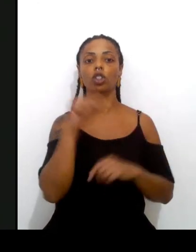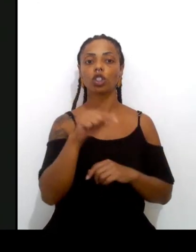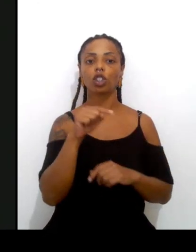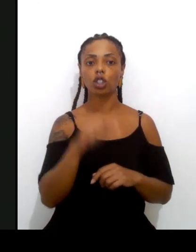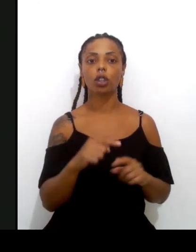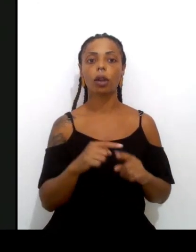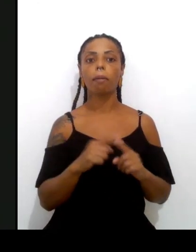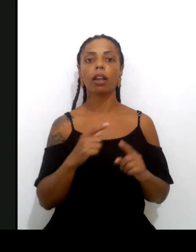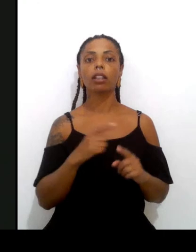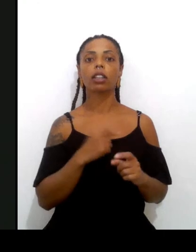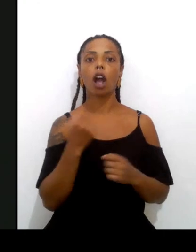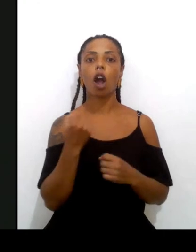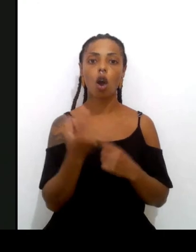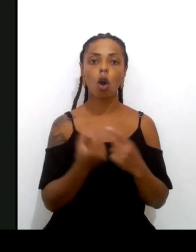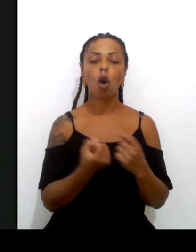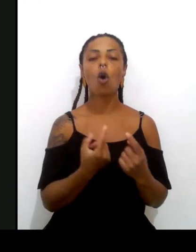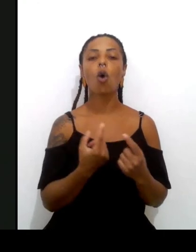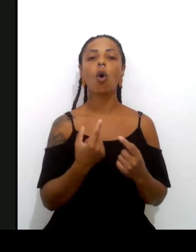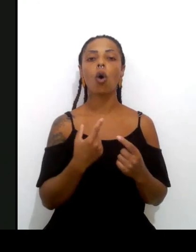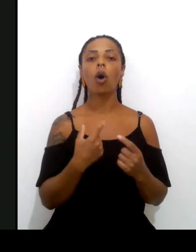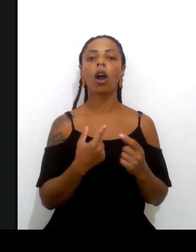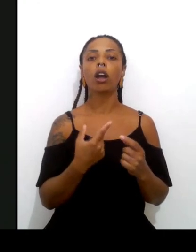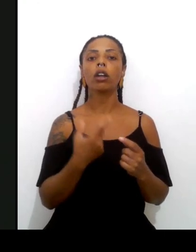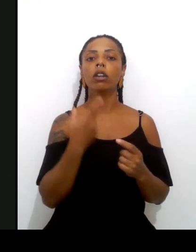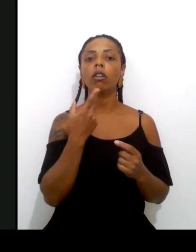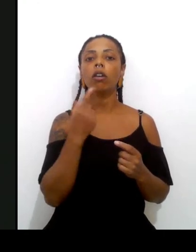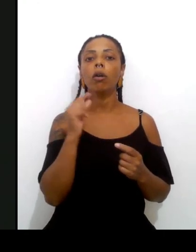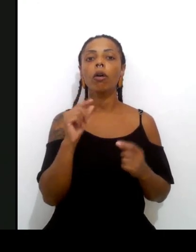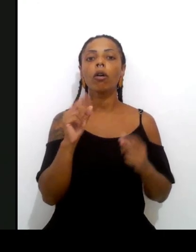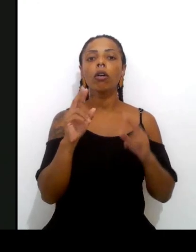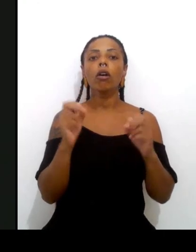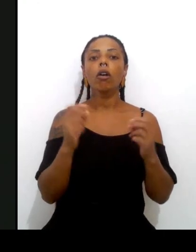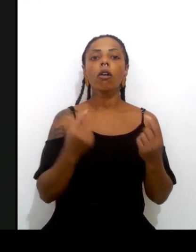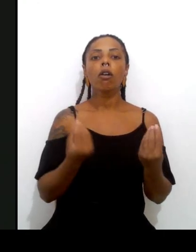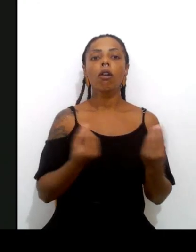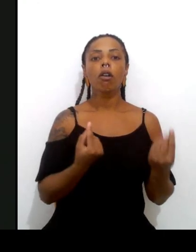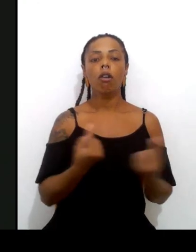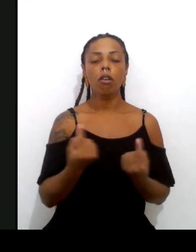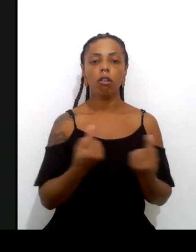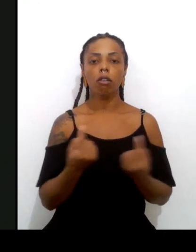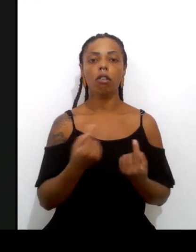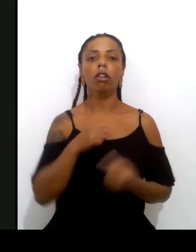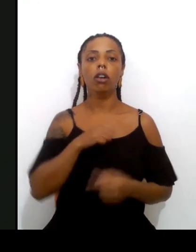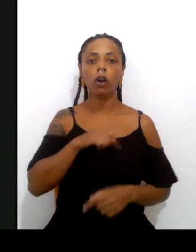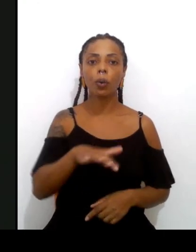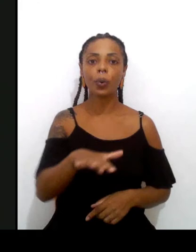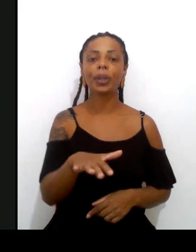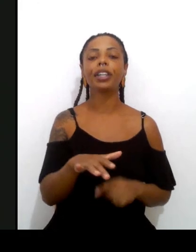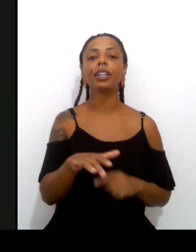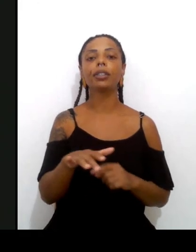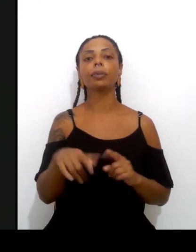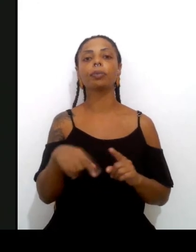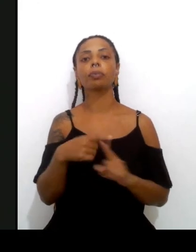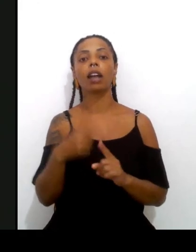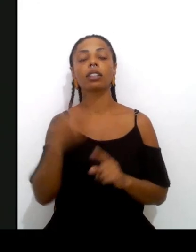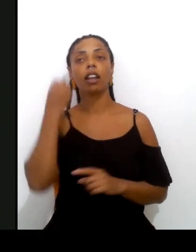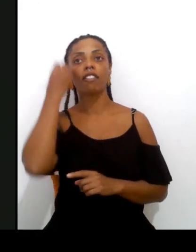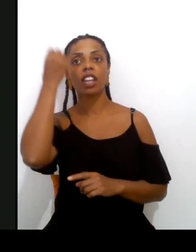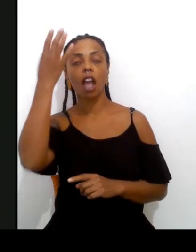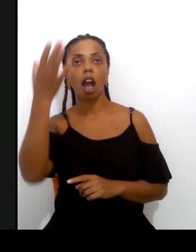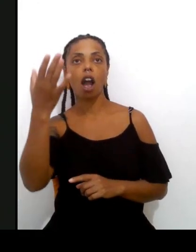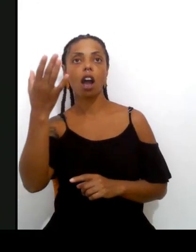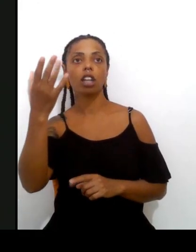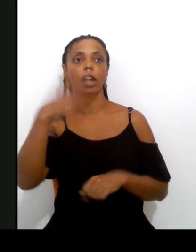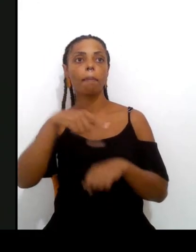lançam luz sobre a relação dinâmica entre o aspecto Clear e as viagens transnacionais nesse período